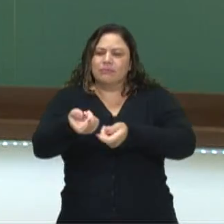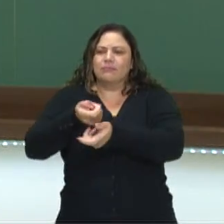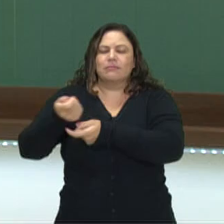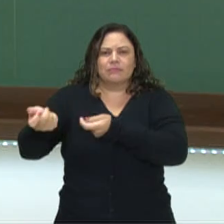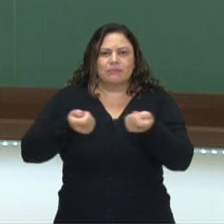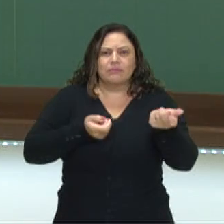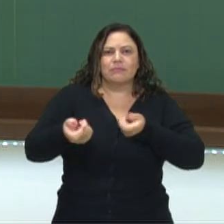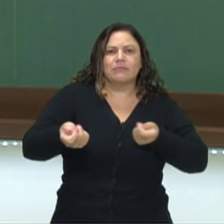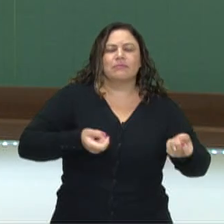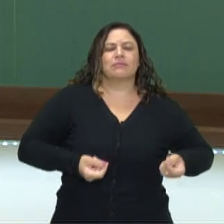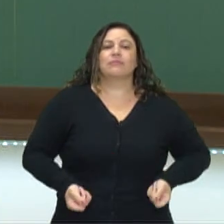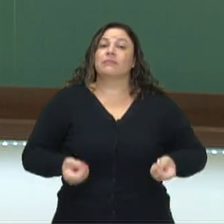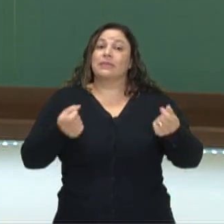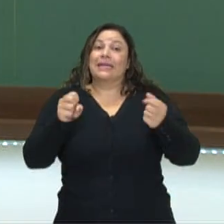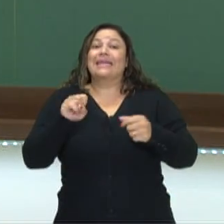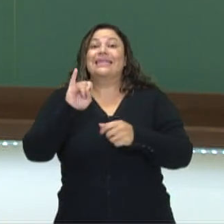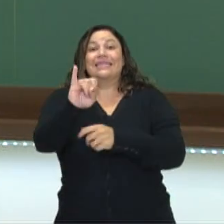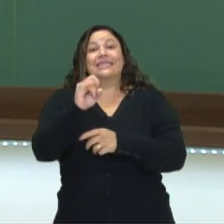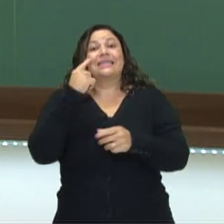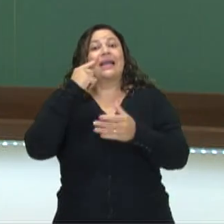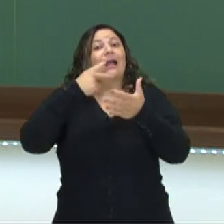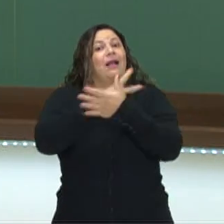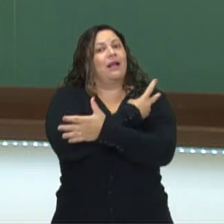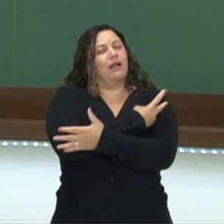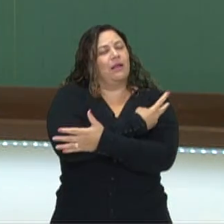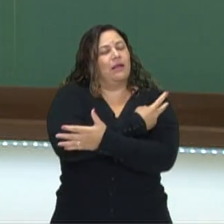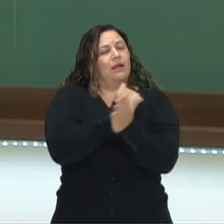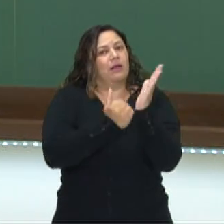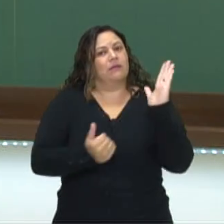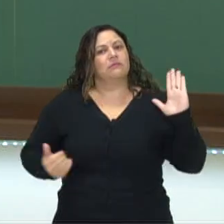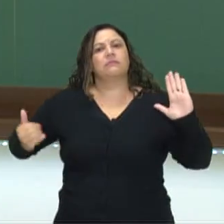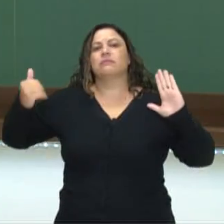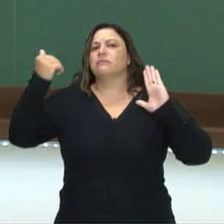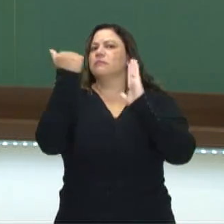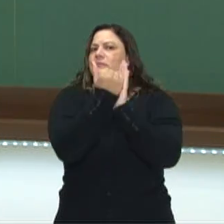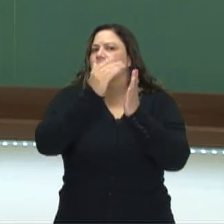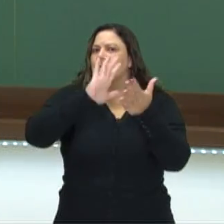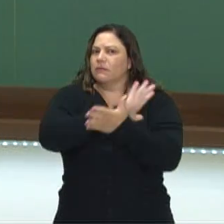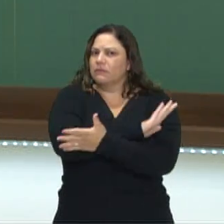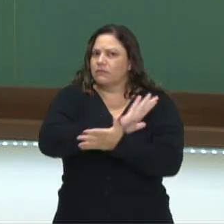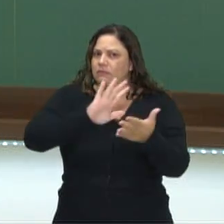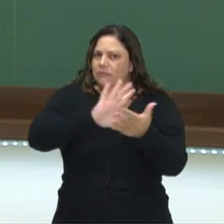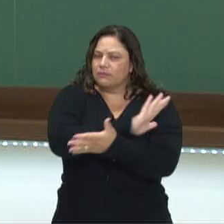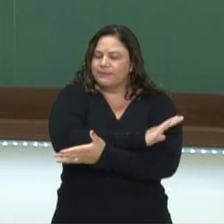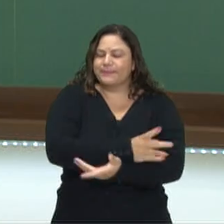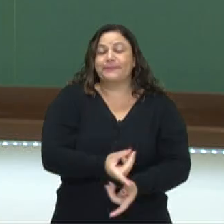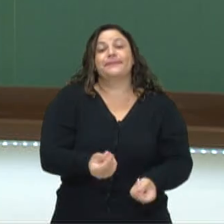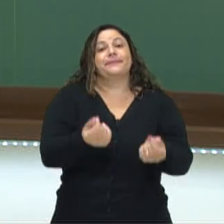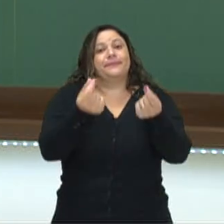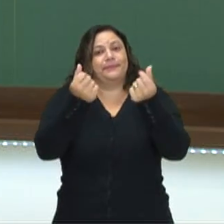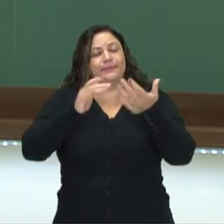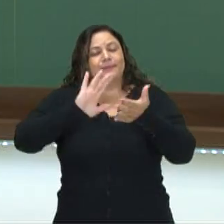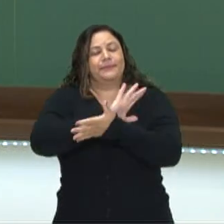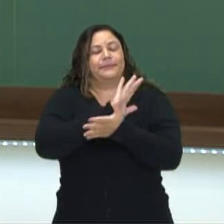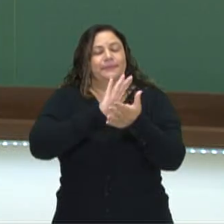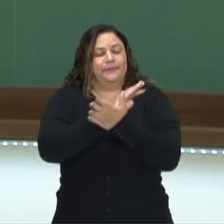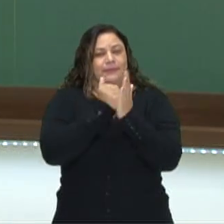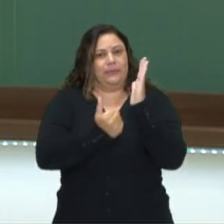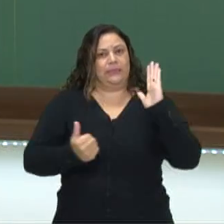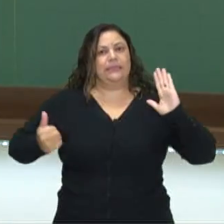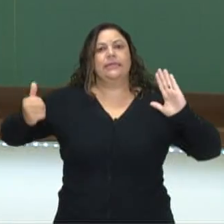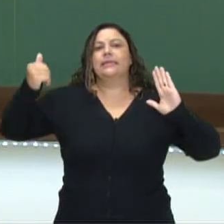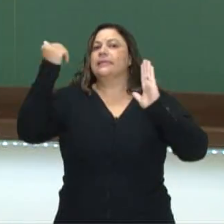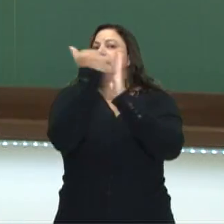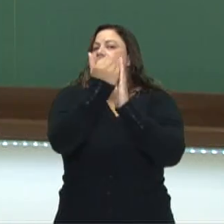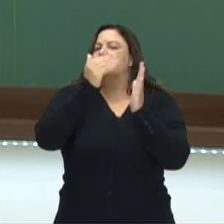Se ela pecar pelo excesso, ela vai desperdiçar essas riquezas, certo? Então, se ela for por